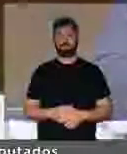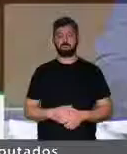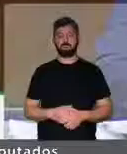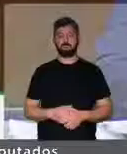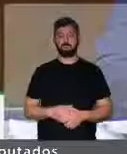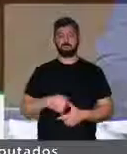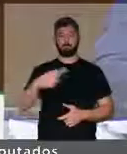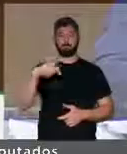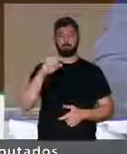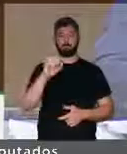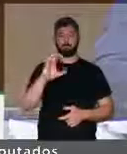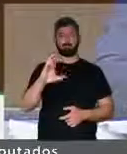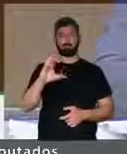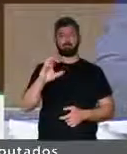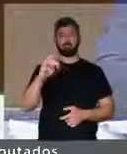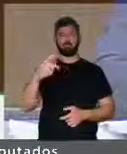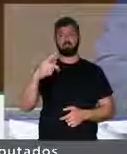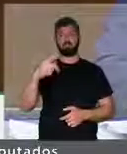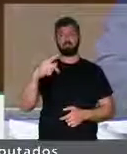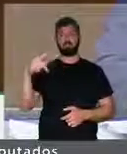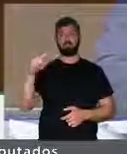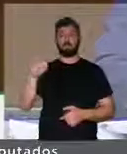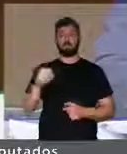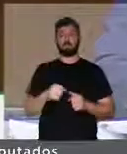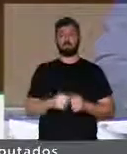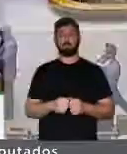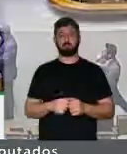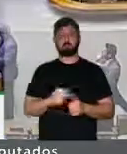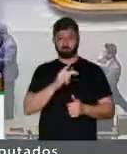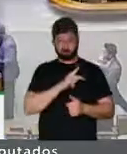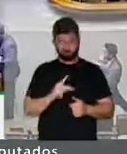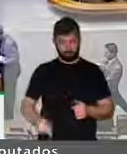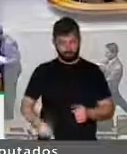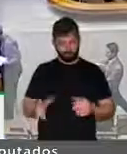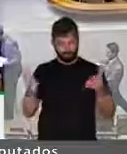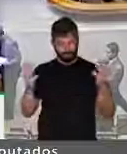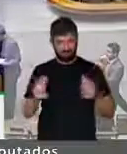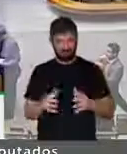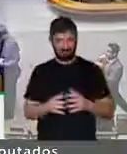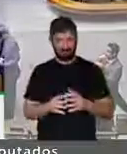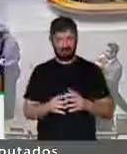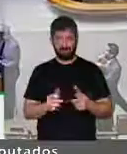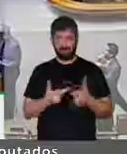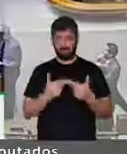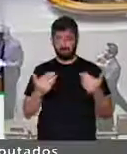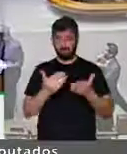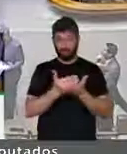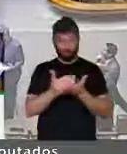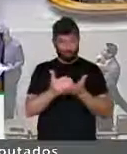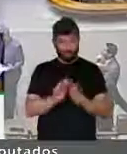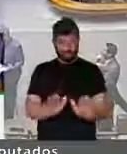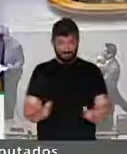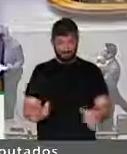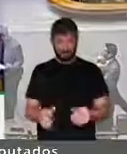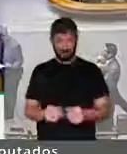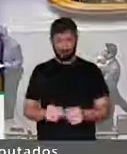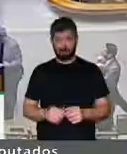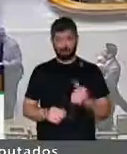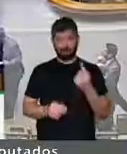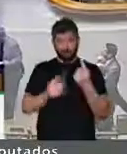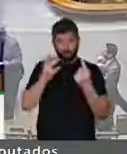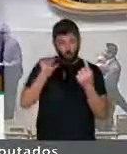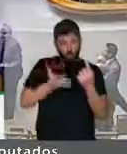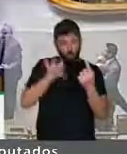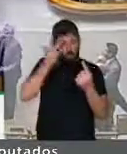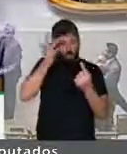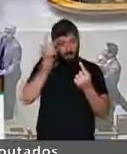PSC, PPS, Daniel. Presidente, as coisas começam assim. É um cargo hoje,